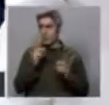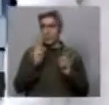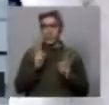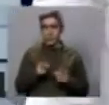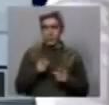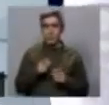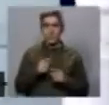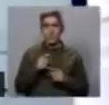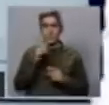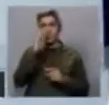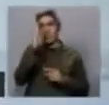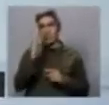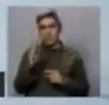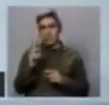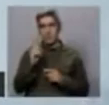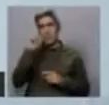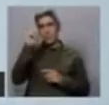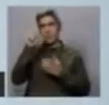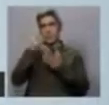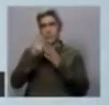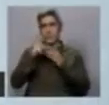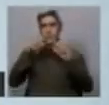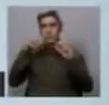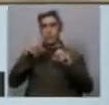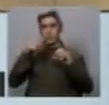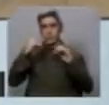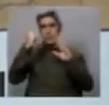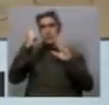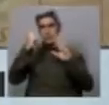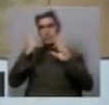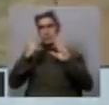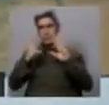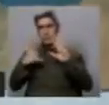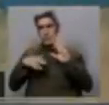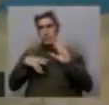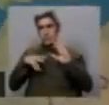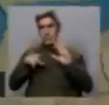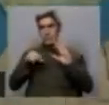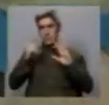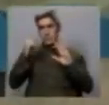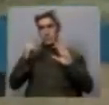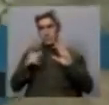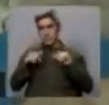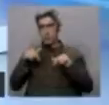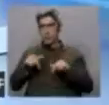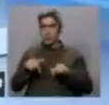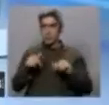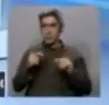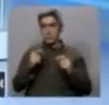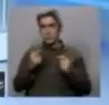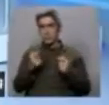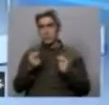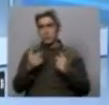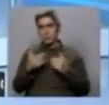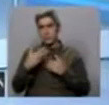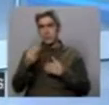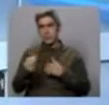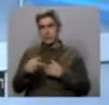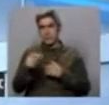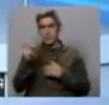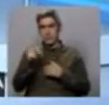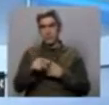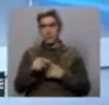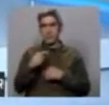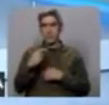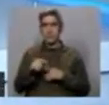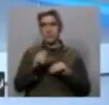no litoral, sobretudo norte e centro, e gradualmente vai se estender ao território continental, embora para as regiões do sul, só bem mais tarde é que vai lá chegar. Temos